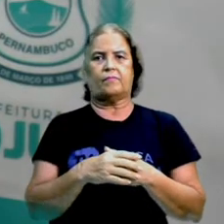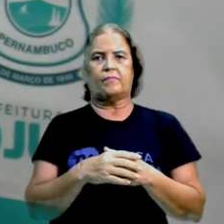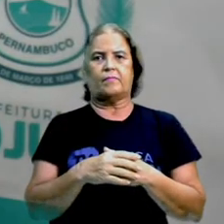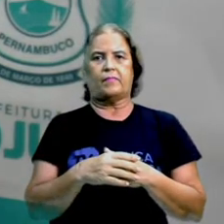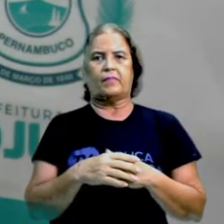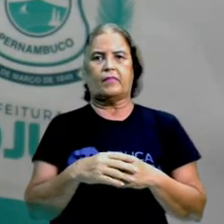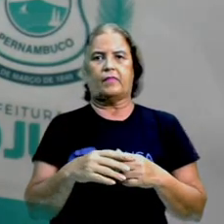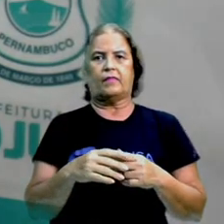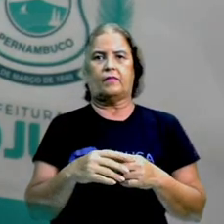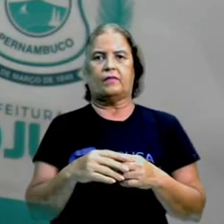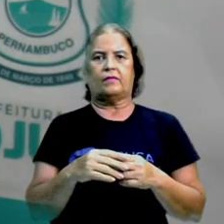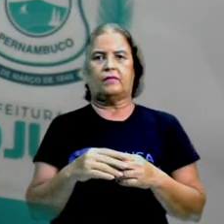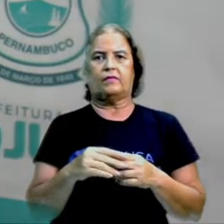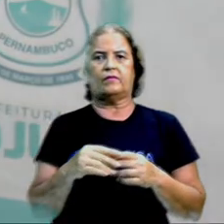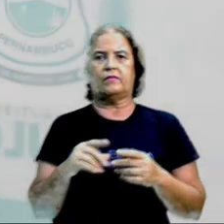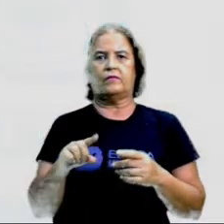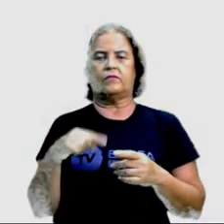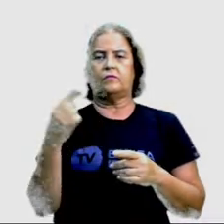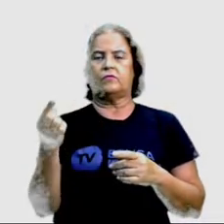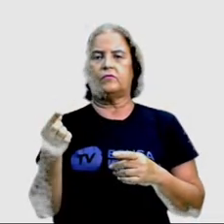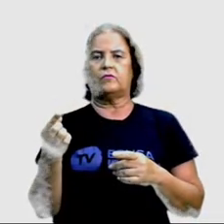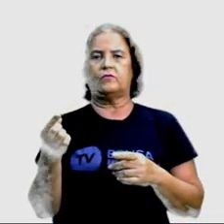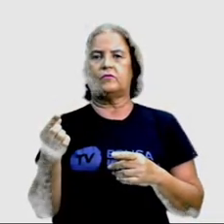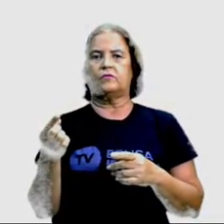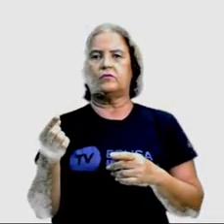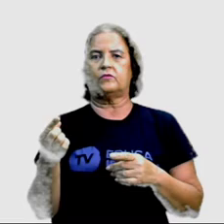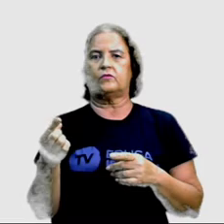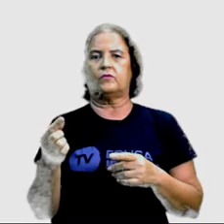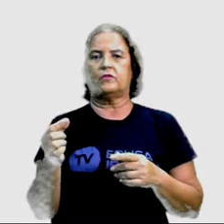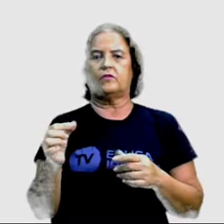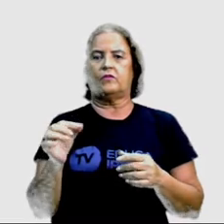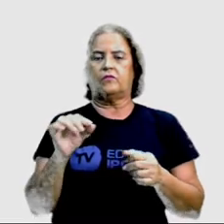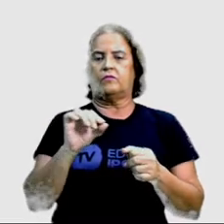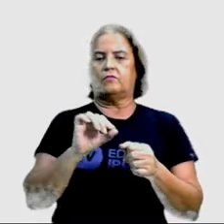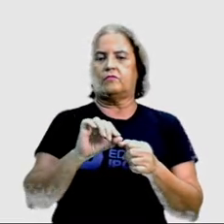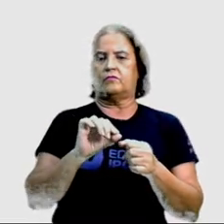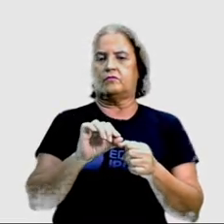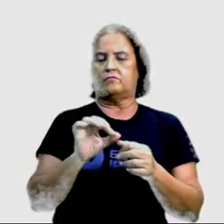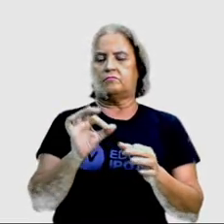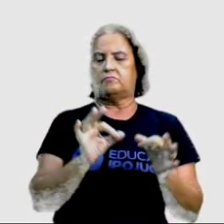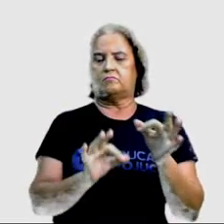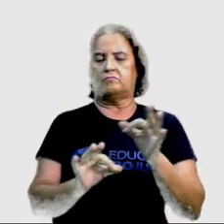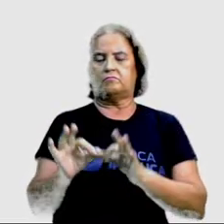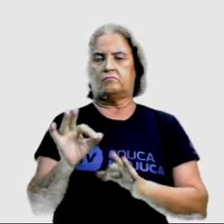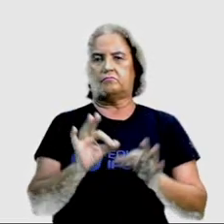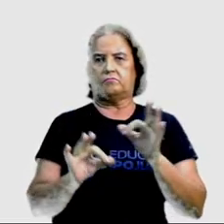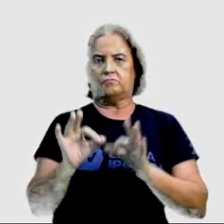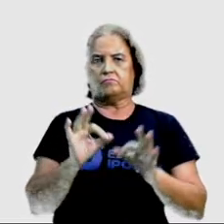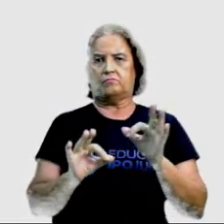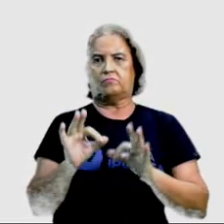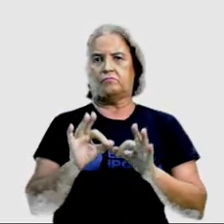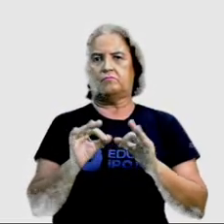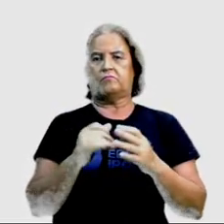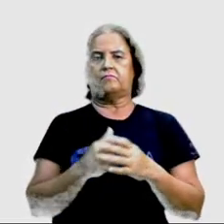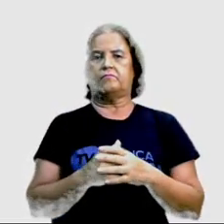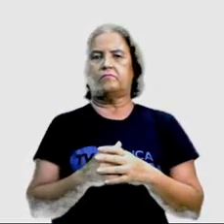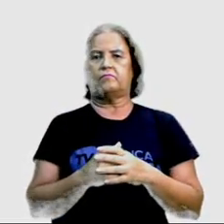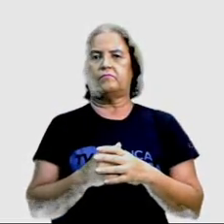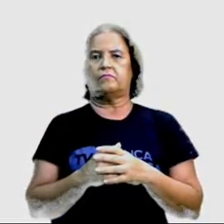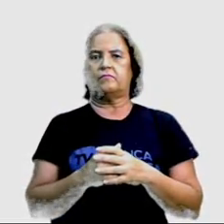aqui o realign, que vai ser realinhar. Temos o semi, que vai